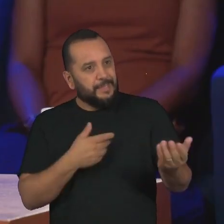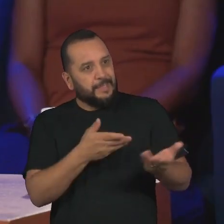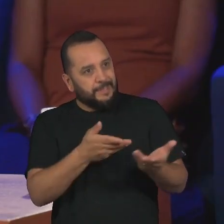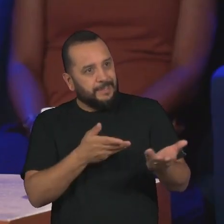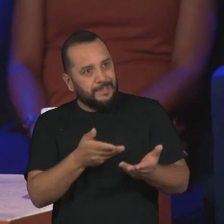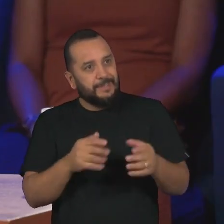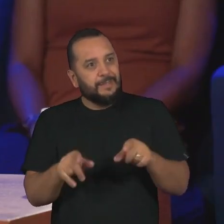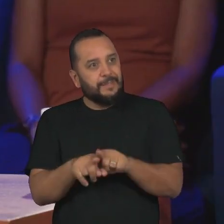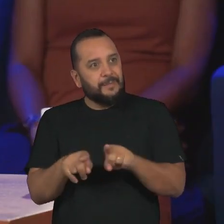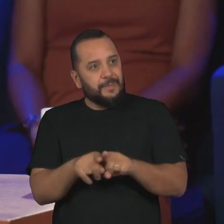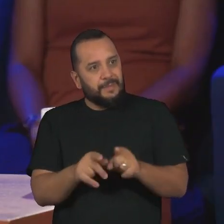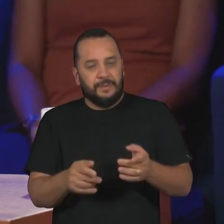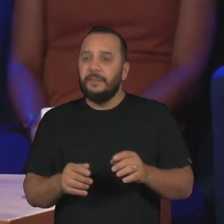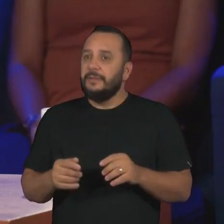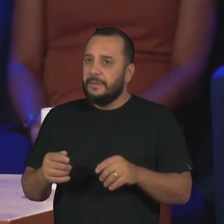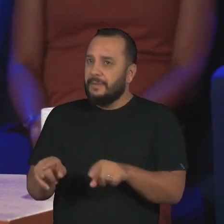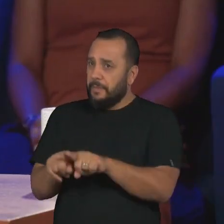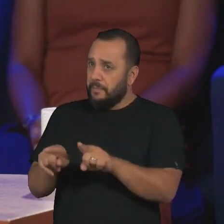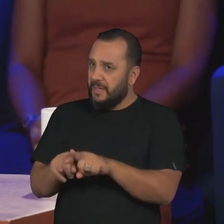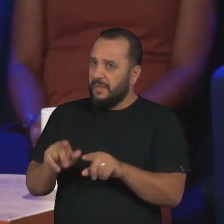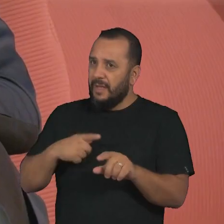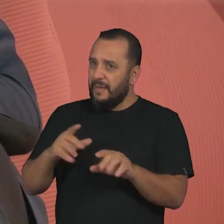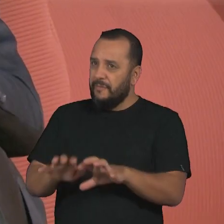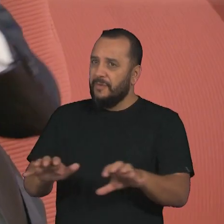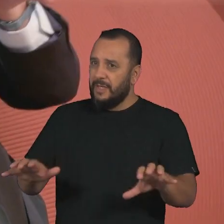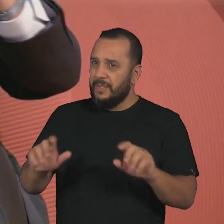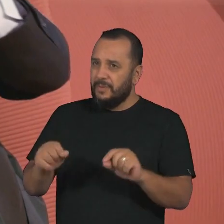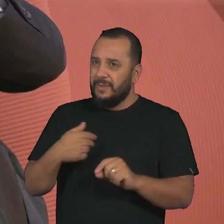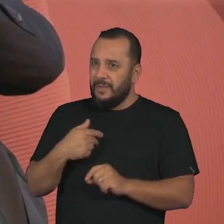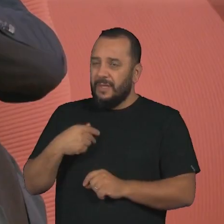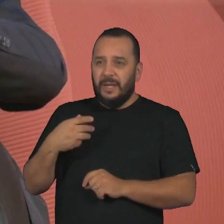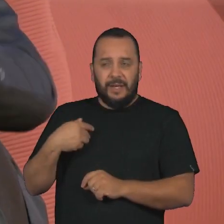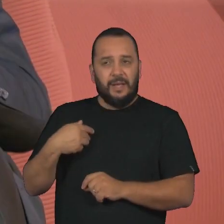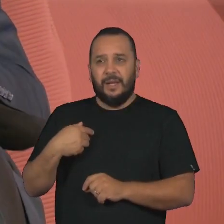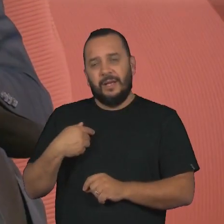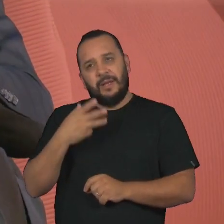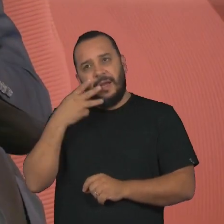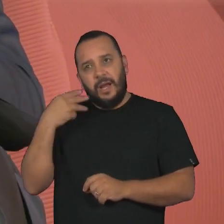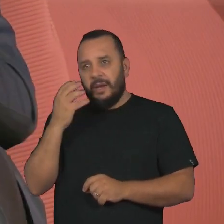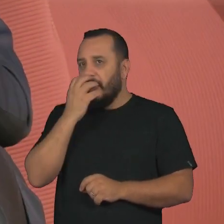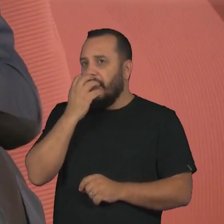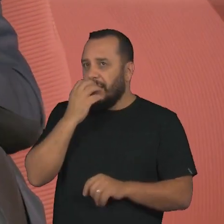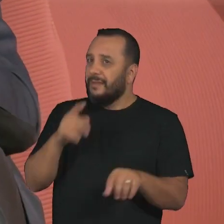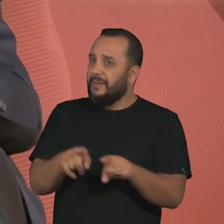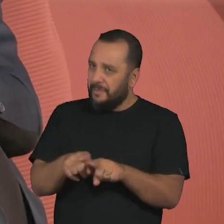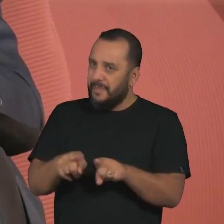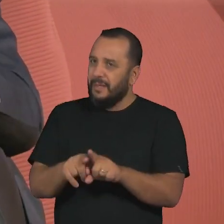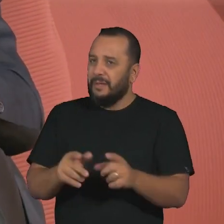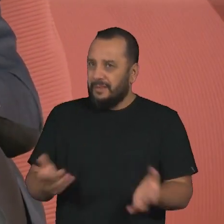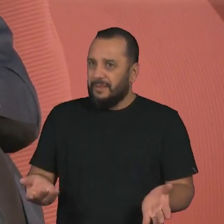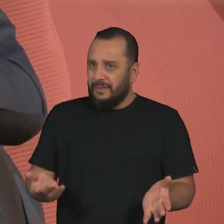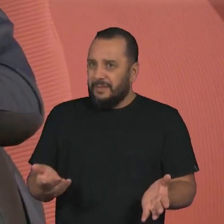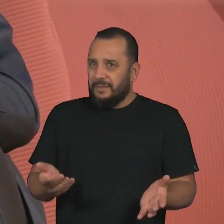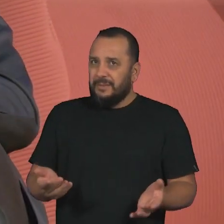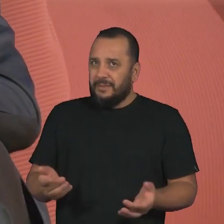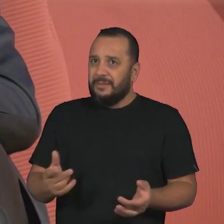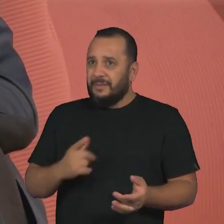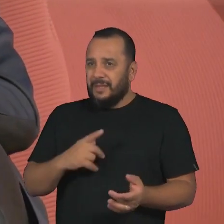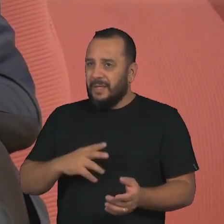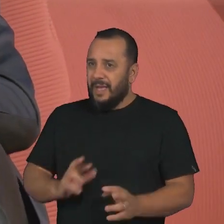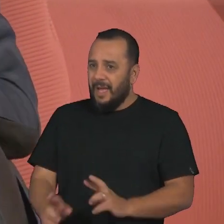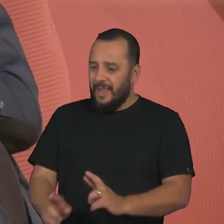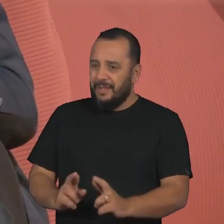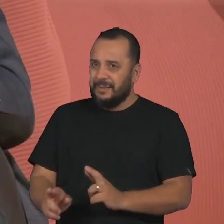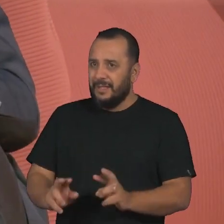pet também, né? Porque eu adoro pet, né? Eu sou um pet friendly. Mas são relações distintas,